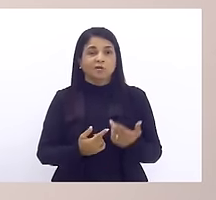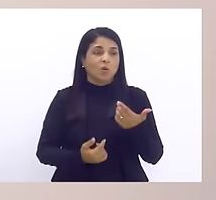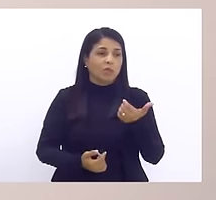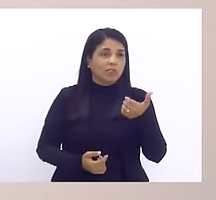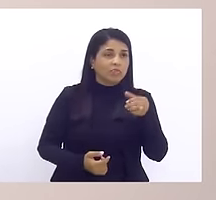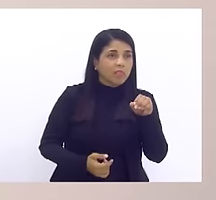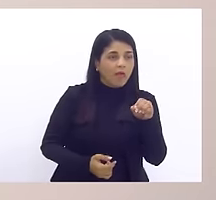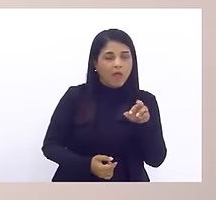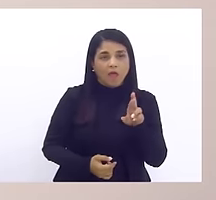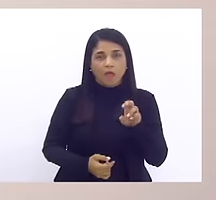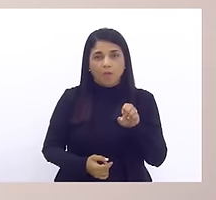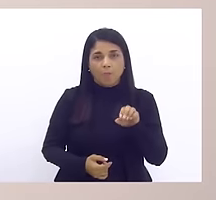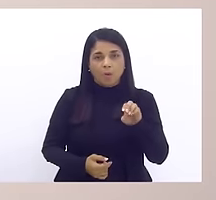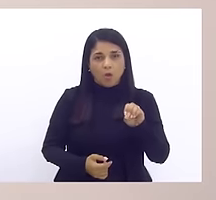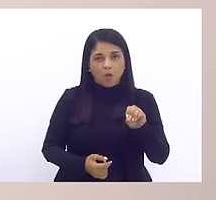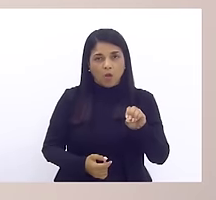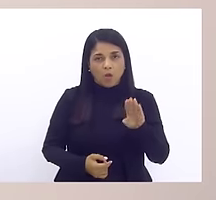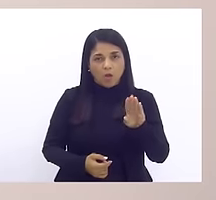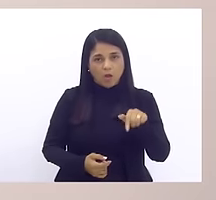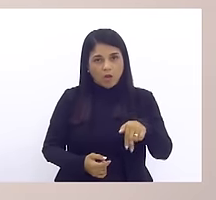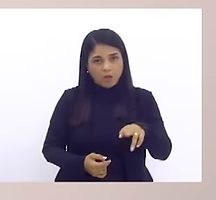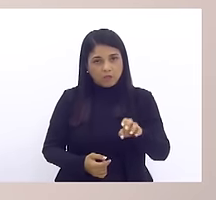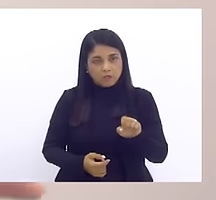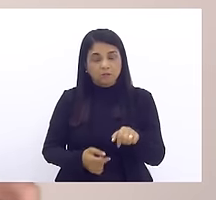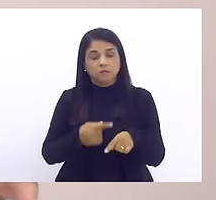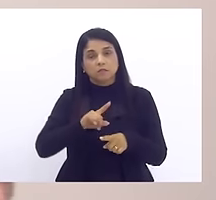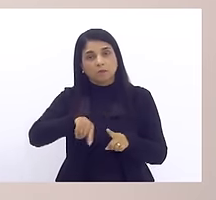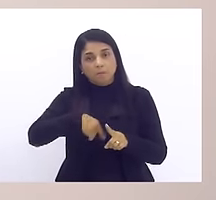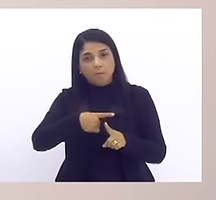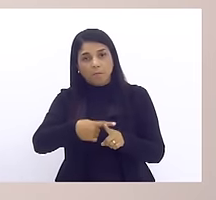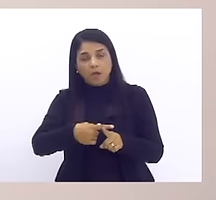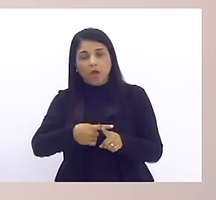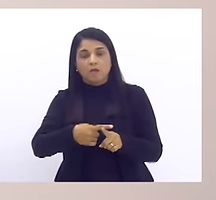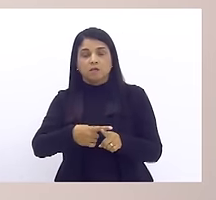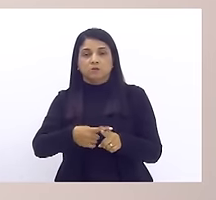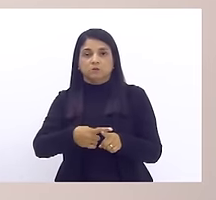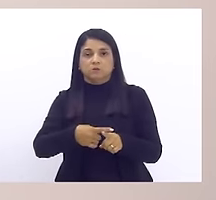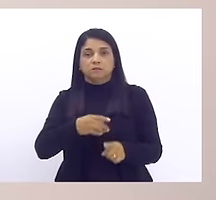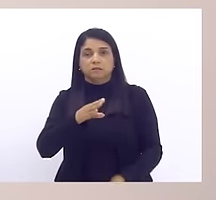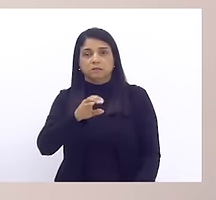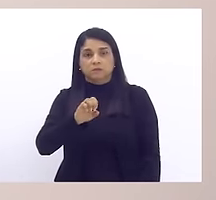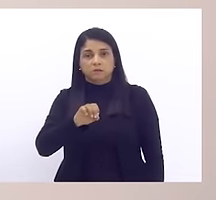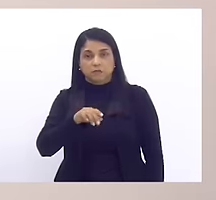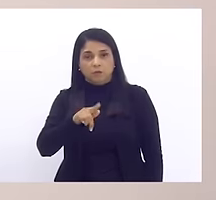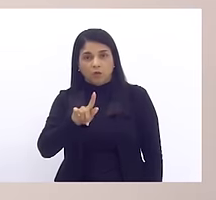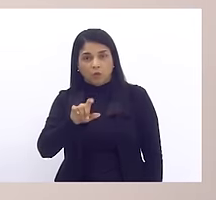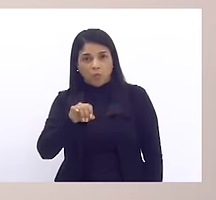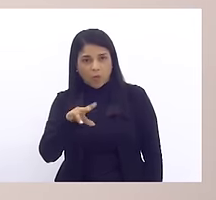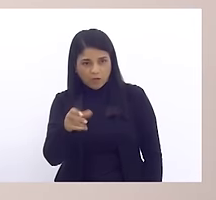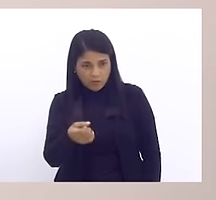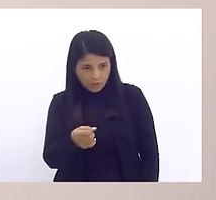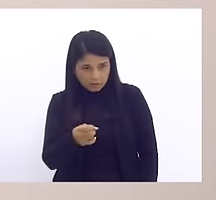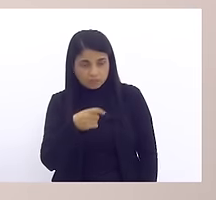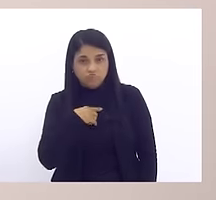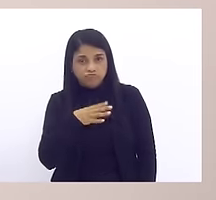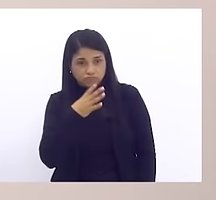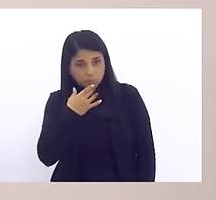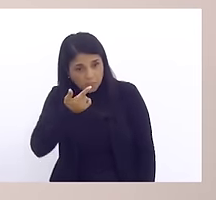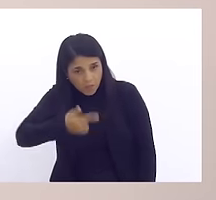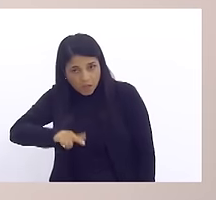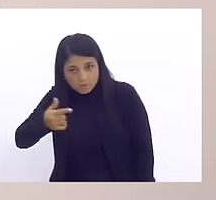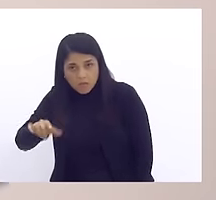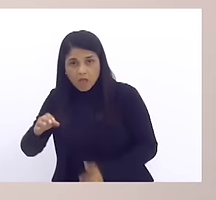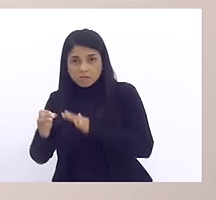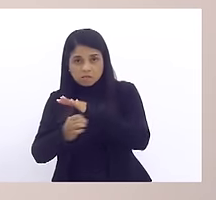certeza não eram todos nossos nós não temos esse então que além da Fox você tem conhecimento que tem que se tem outras